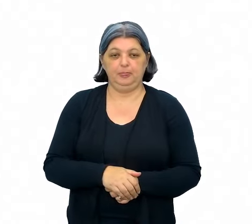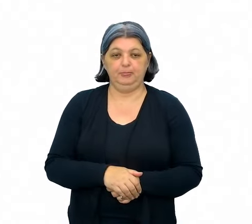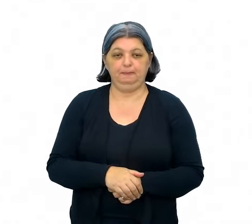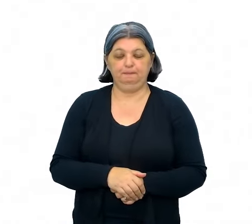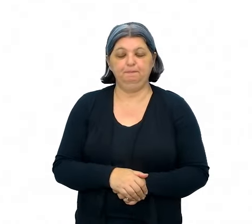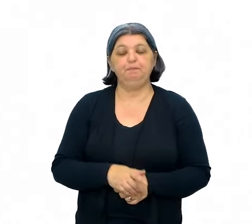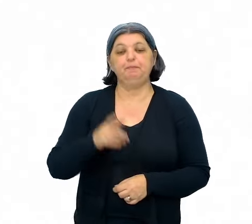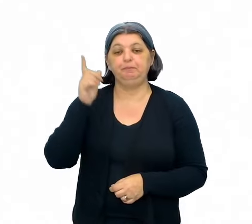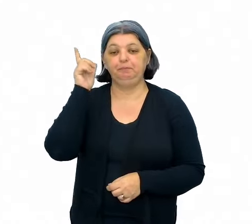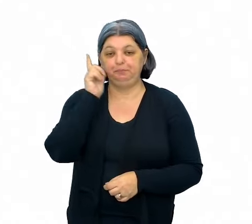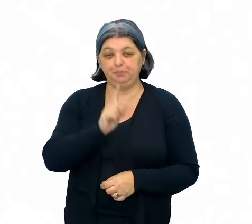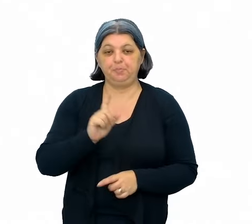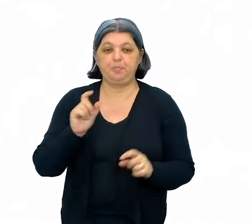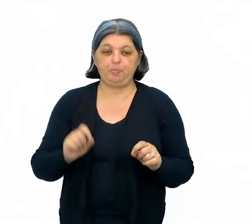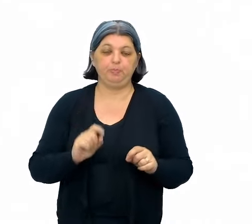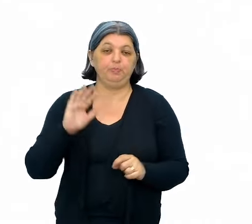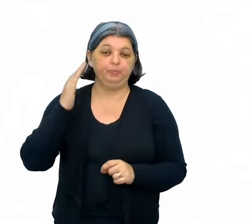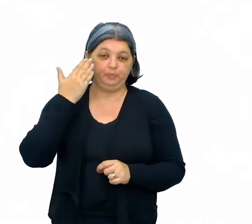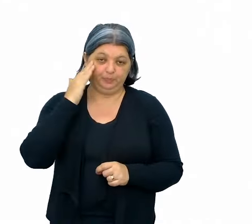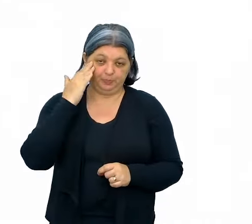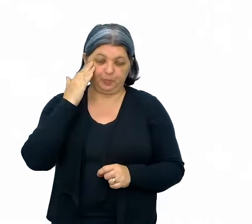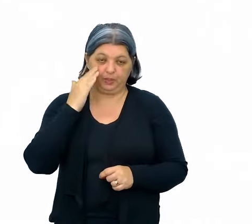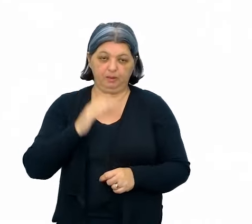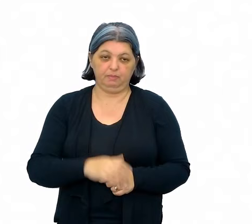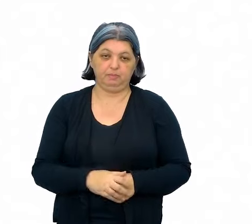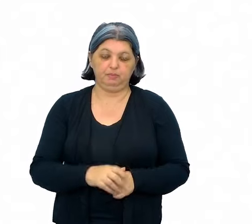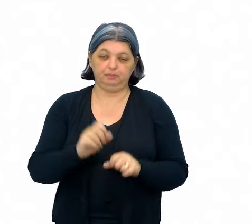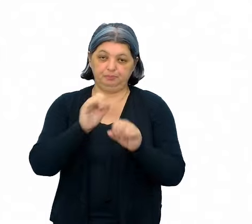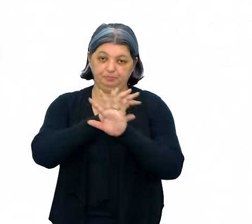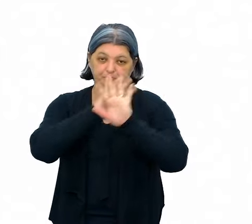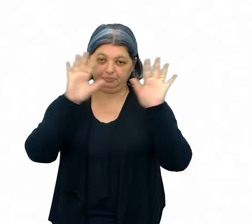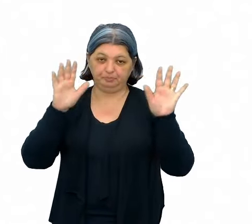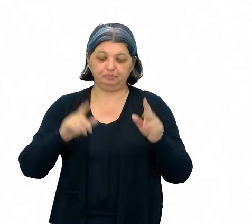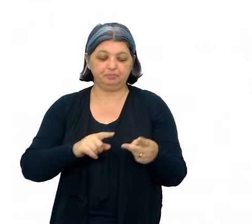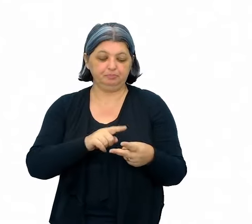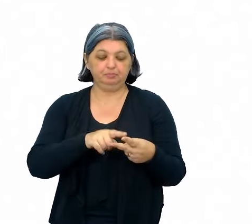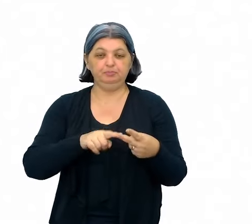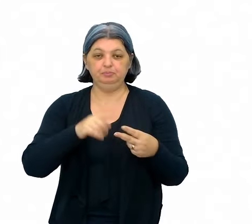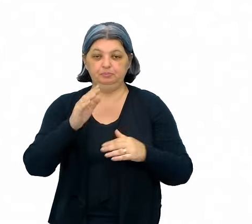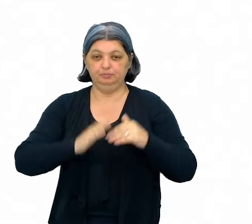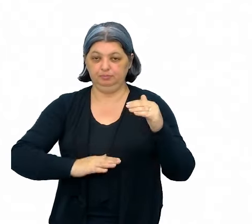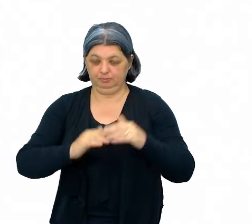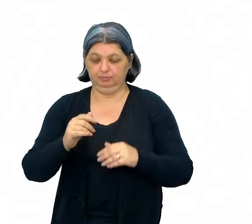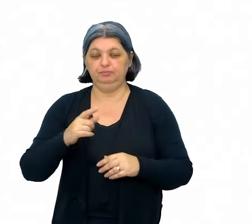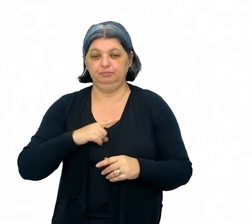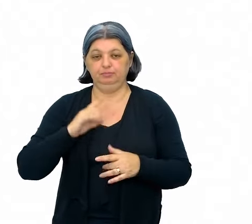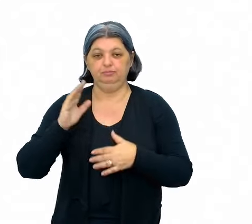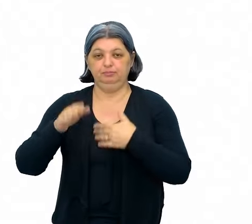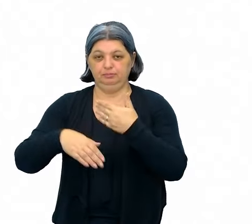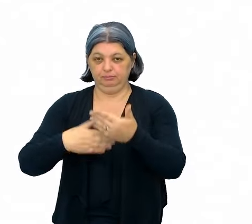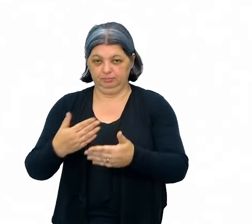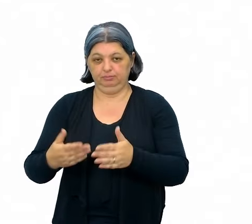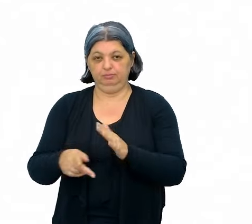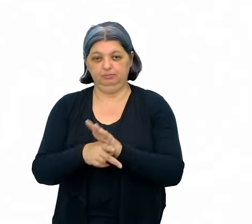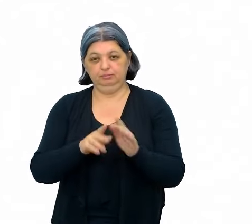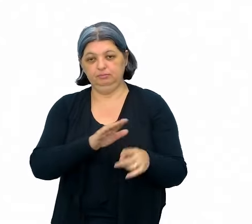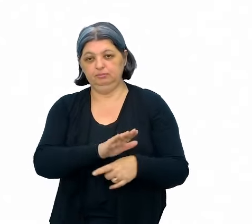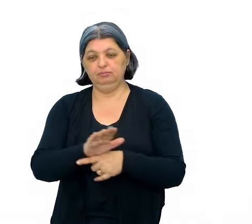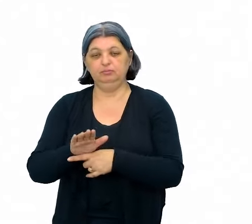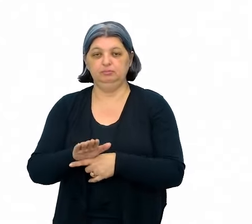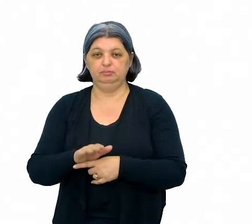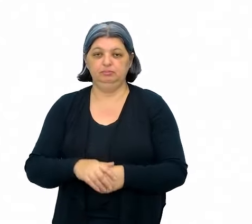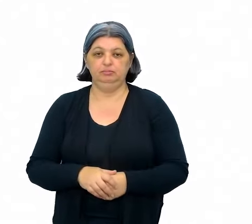eles possam compreender. Assim, essas duas habilidades terão seu desenvolvimento